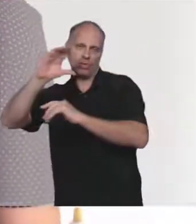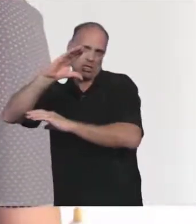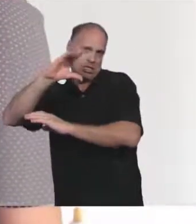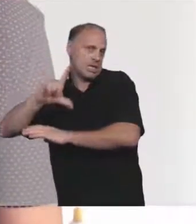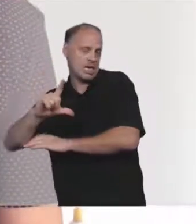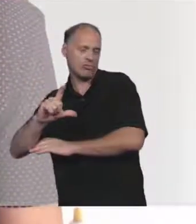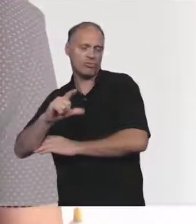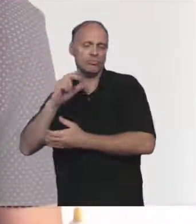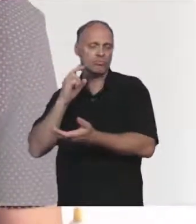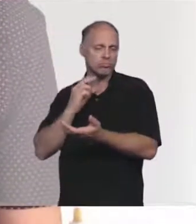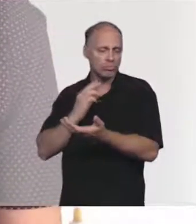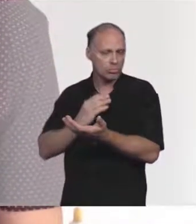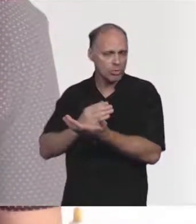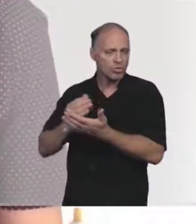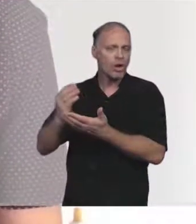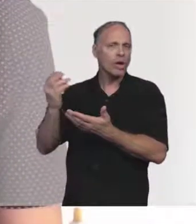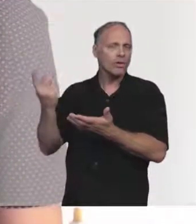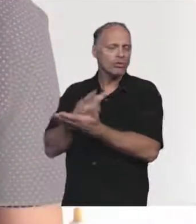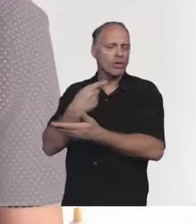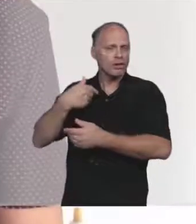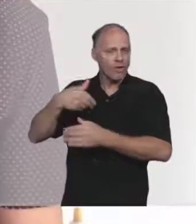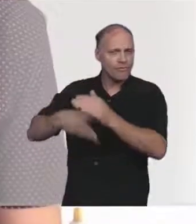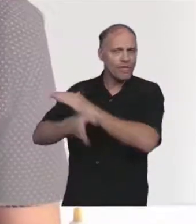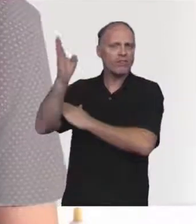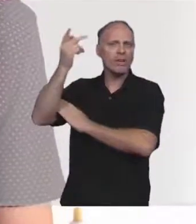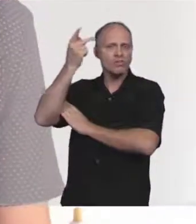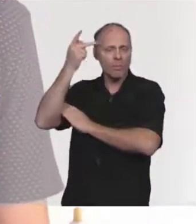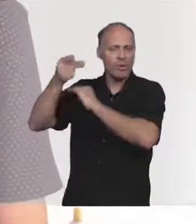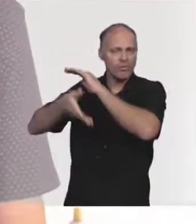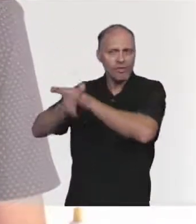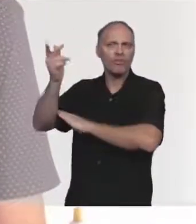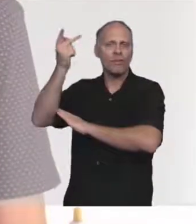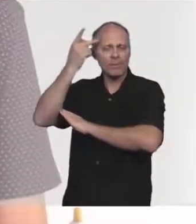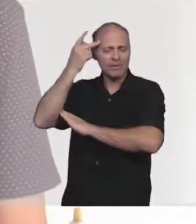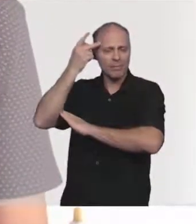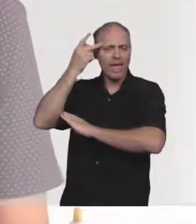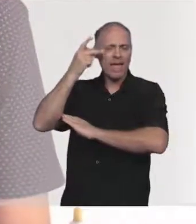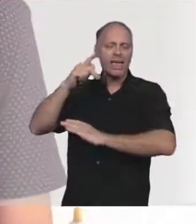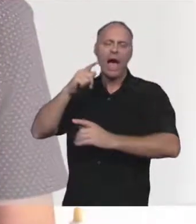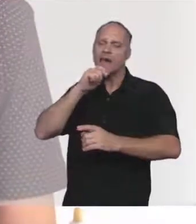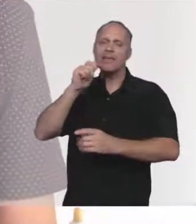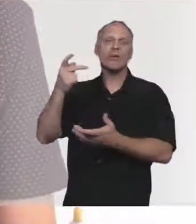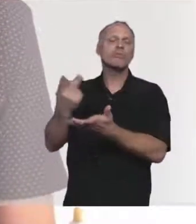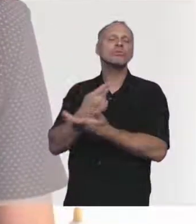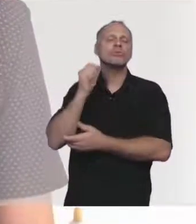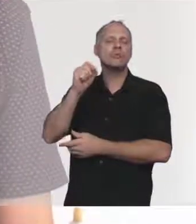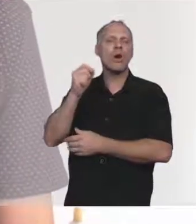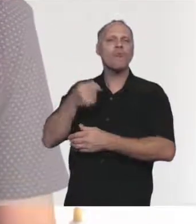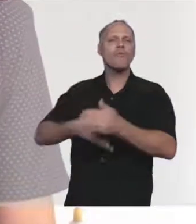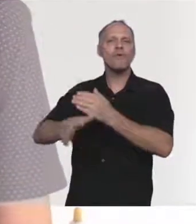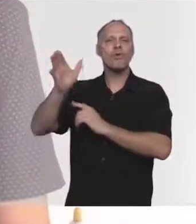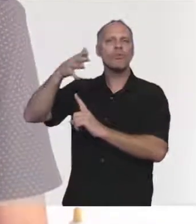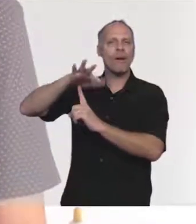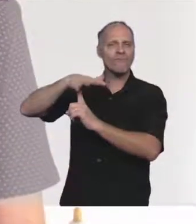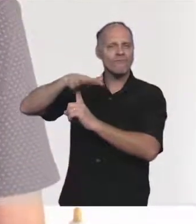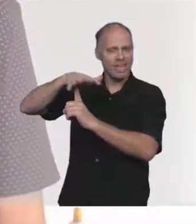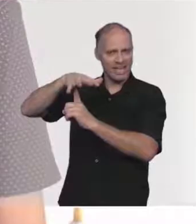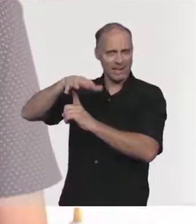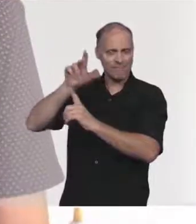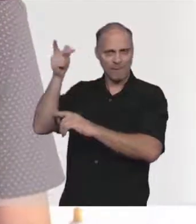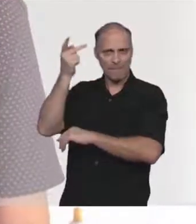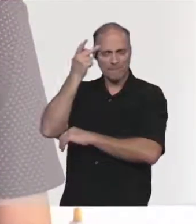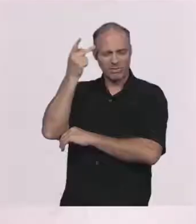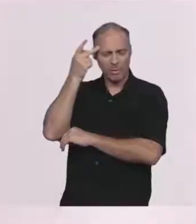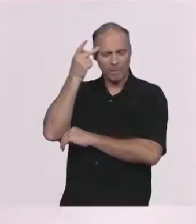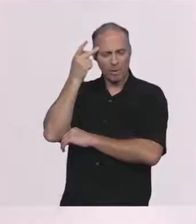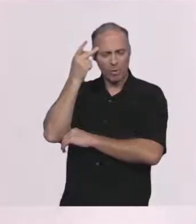a acontecer muito para São Paulo, porque casualmente eu participei de uma feira. Qual é o nome da feira?